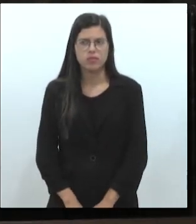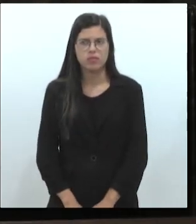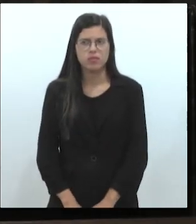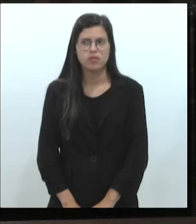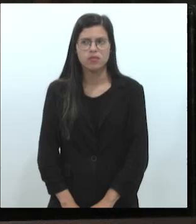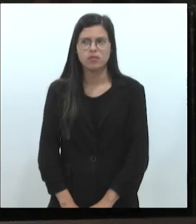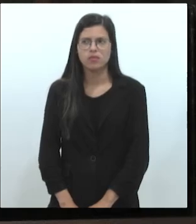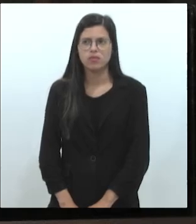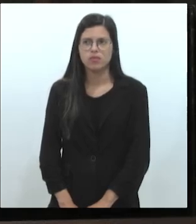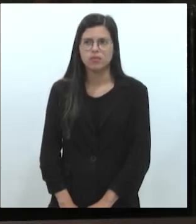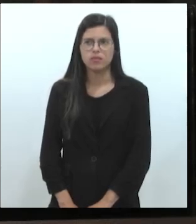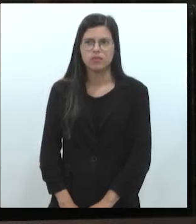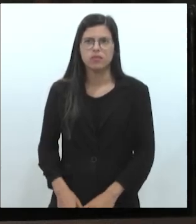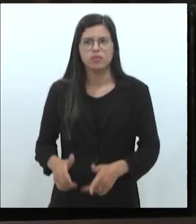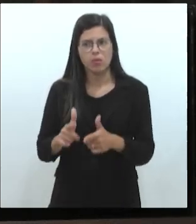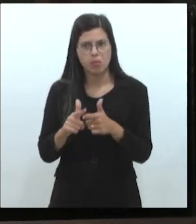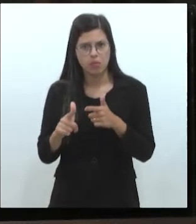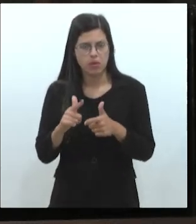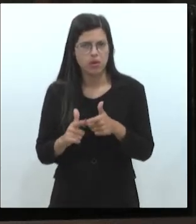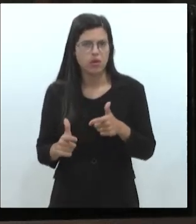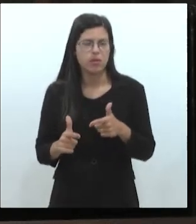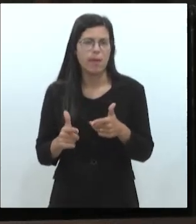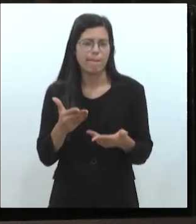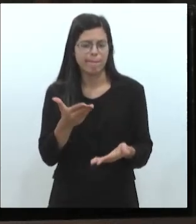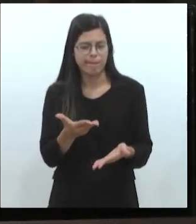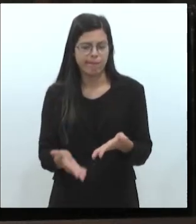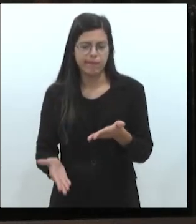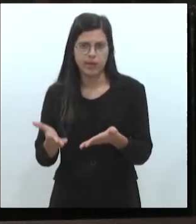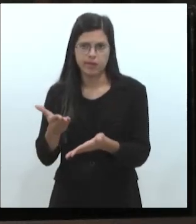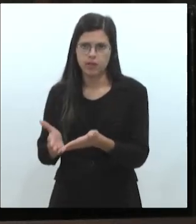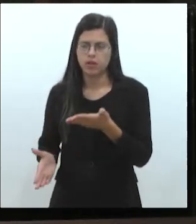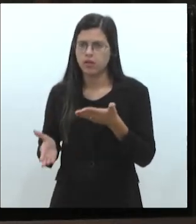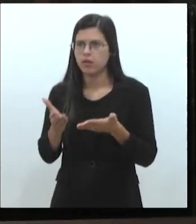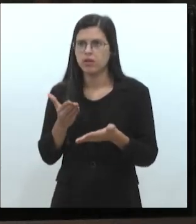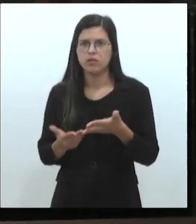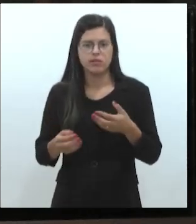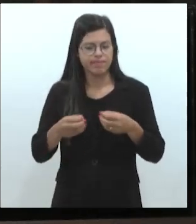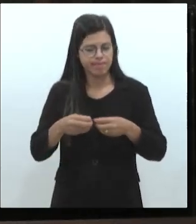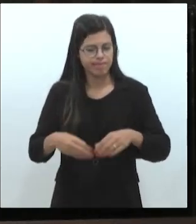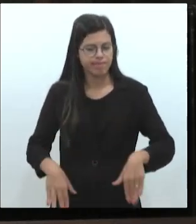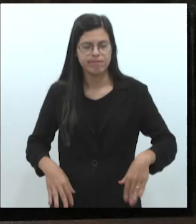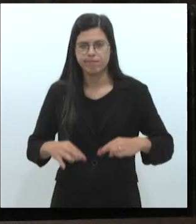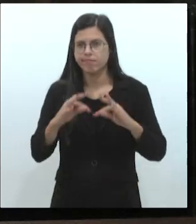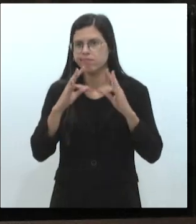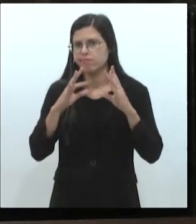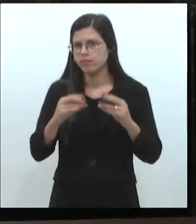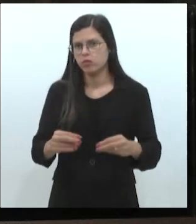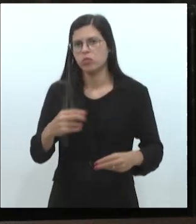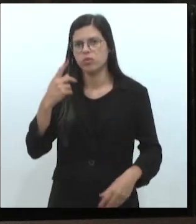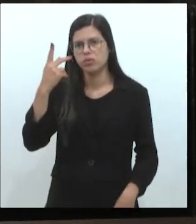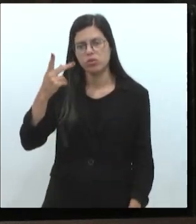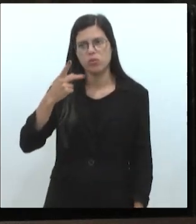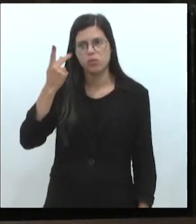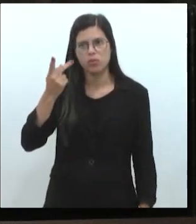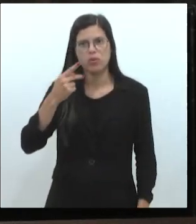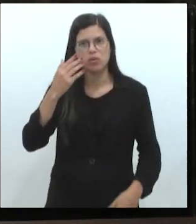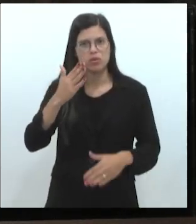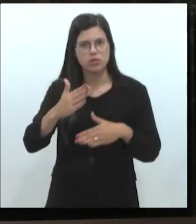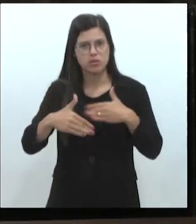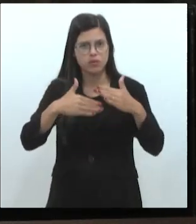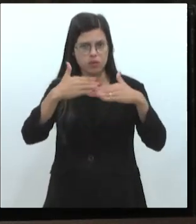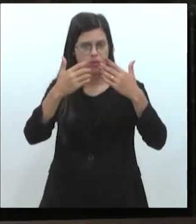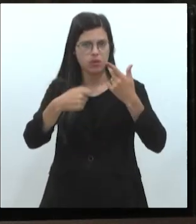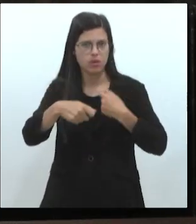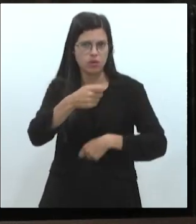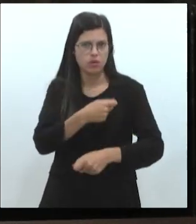percalços, perdas, problemas para todas as políticas de